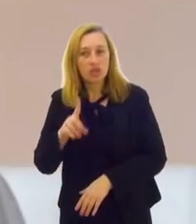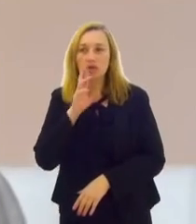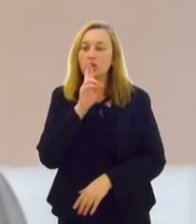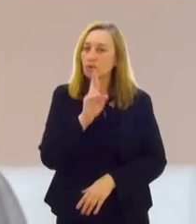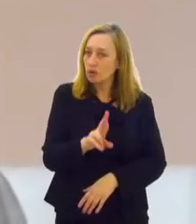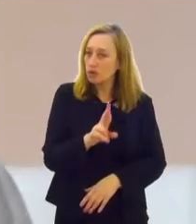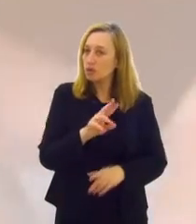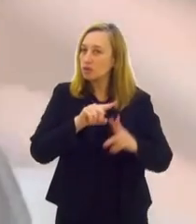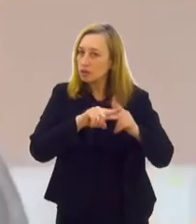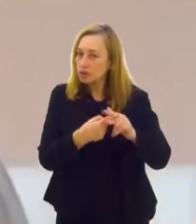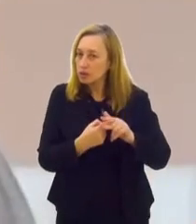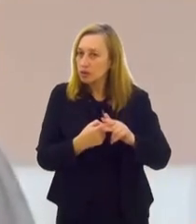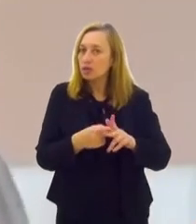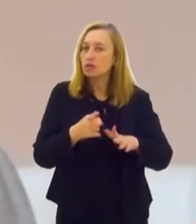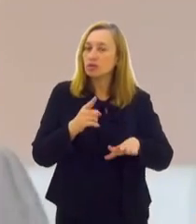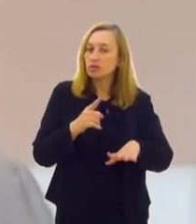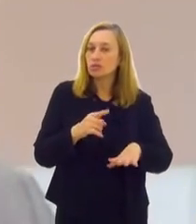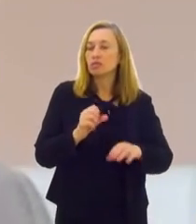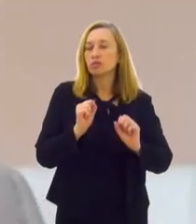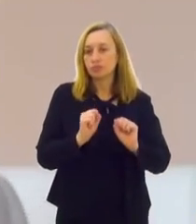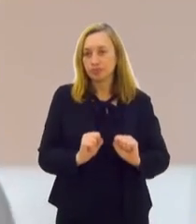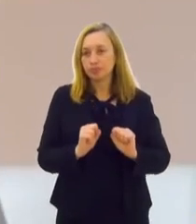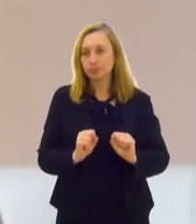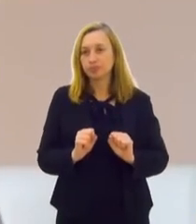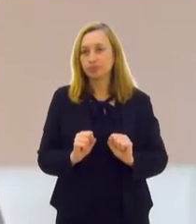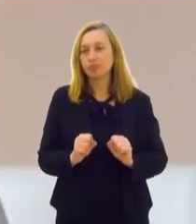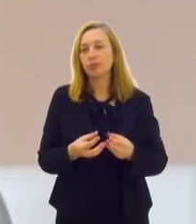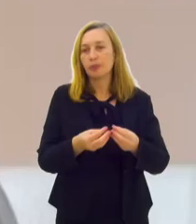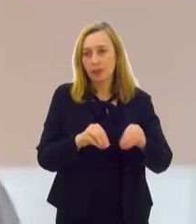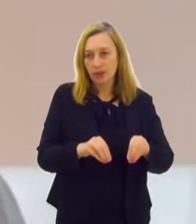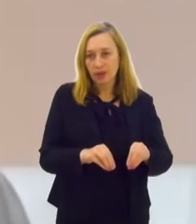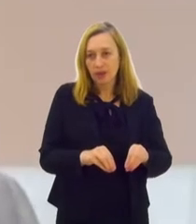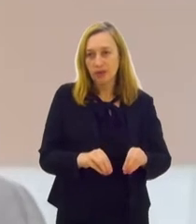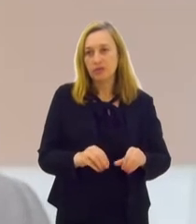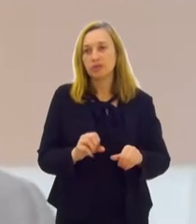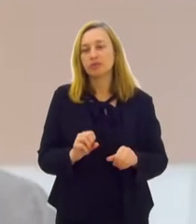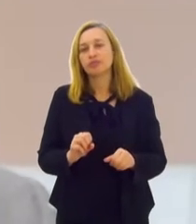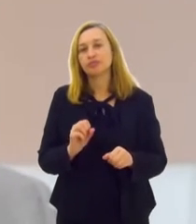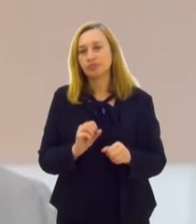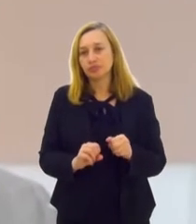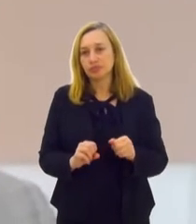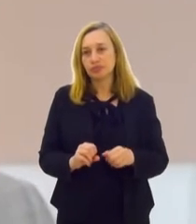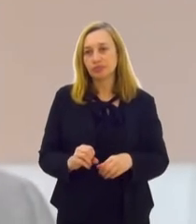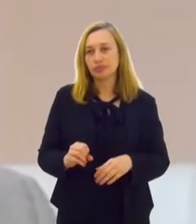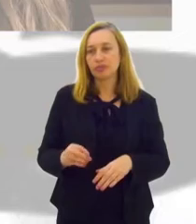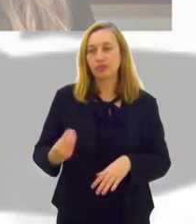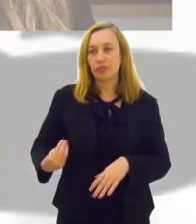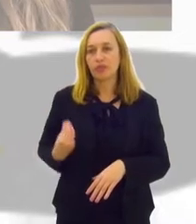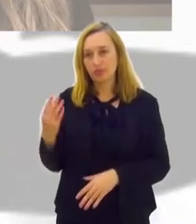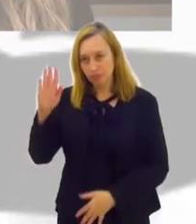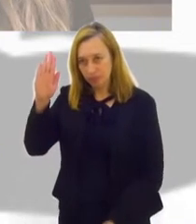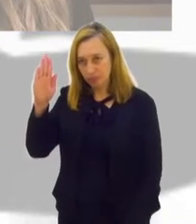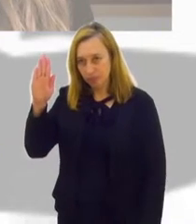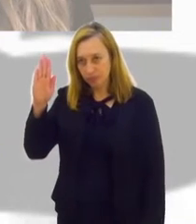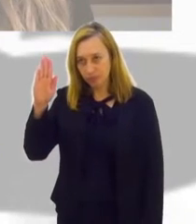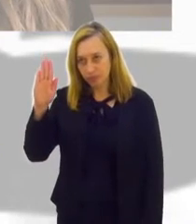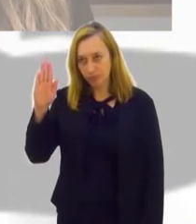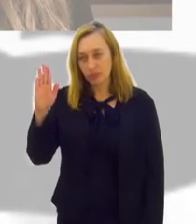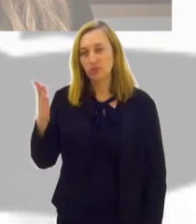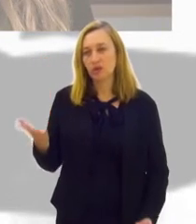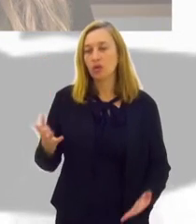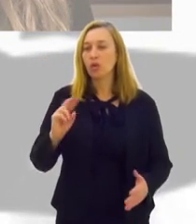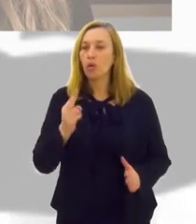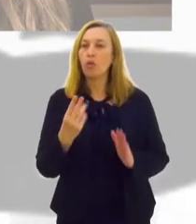direito de resposta, corrigir o máximo possível o dano que foi feito à reputação do candidato que